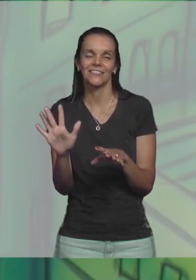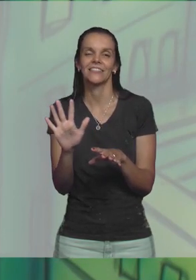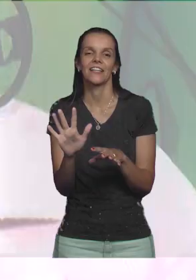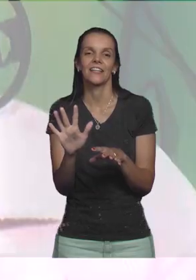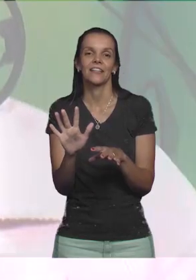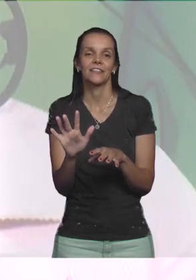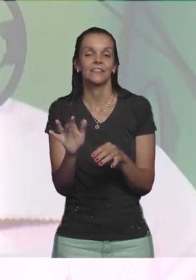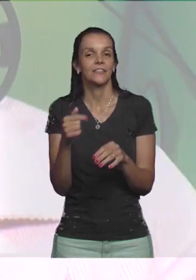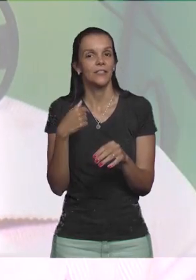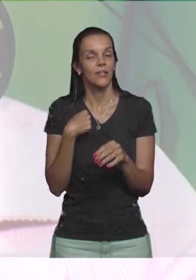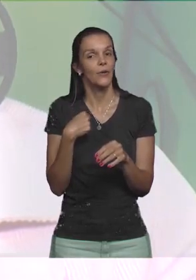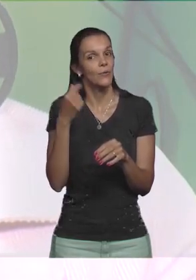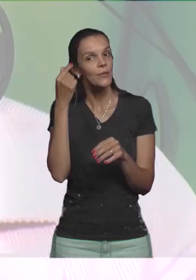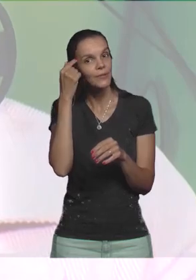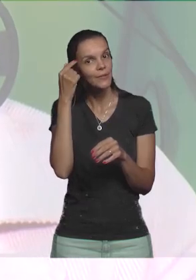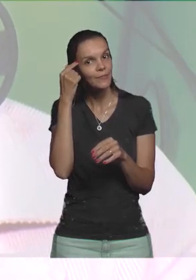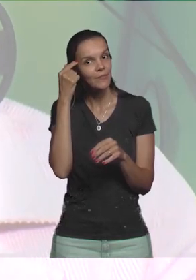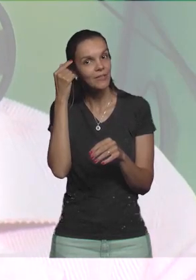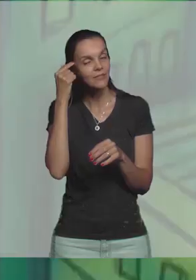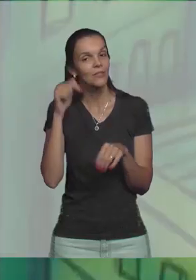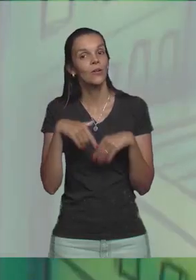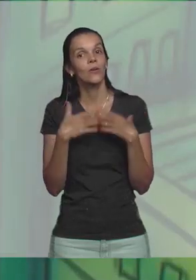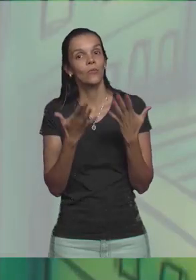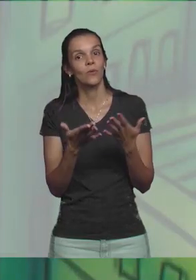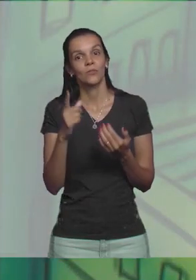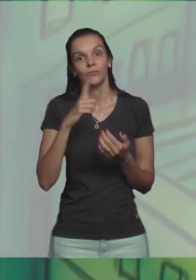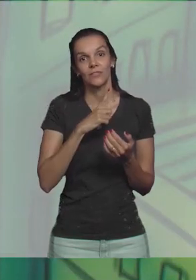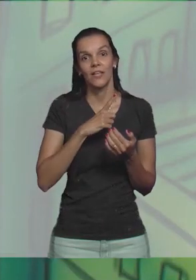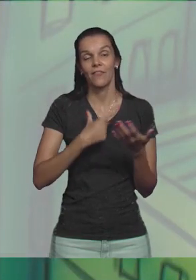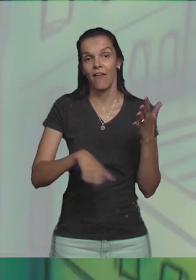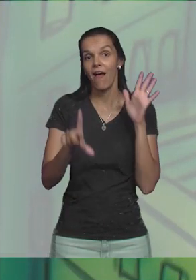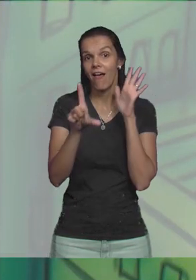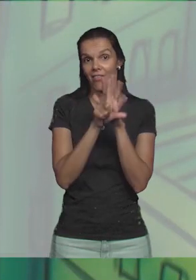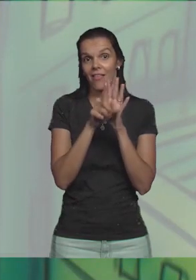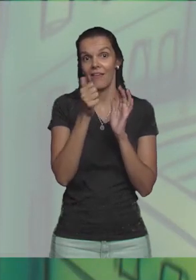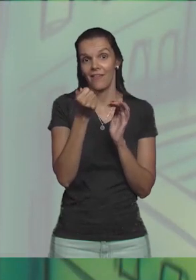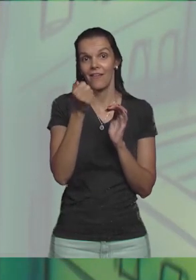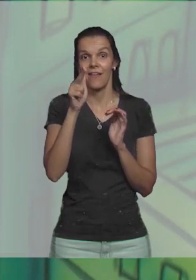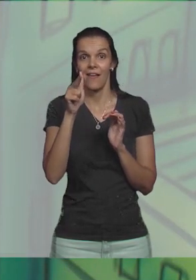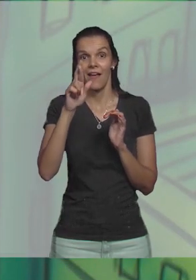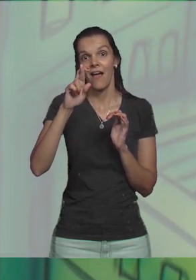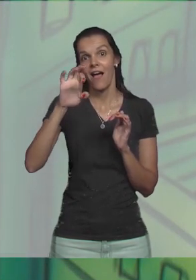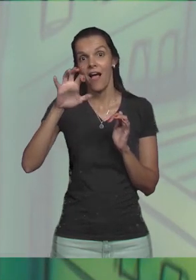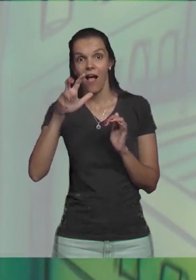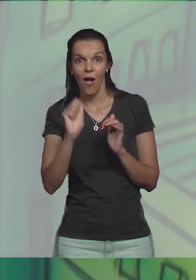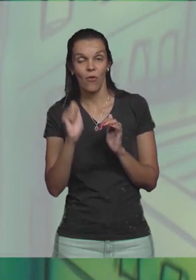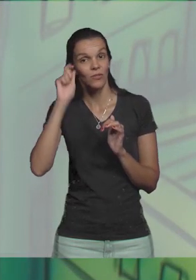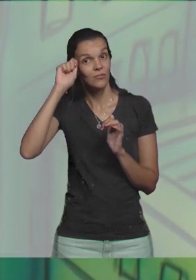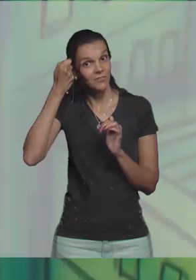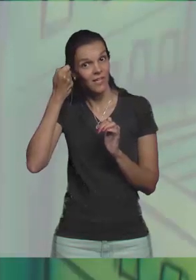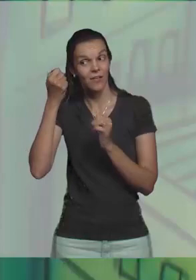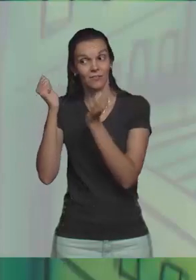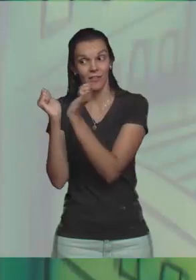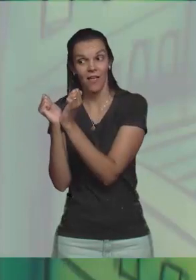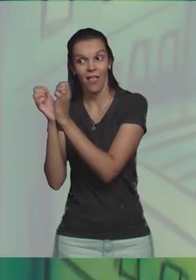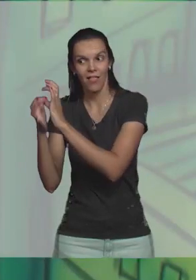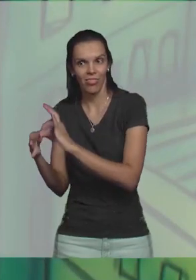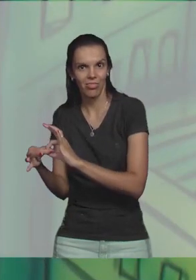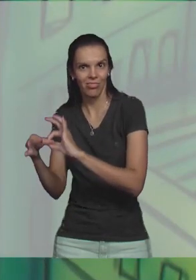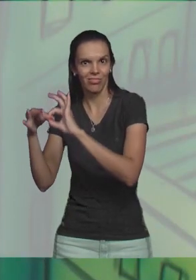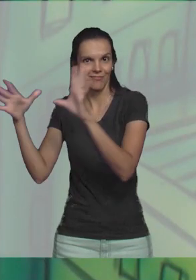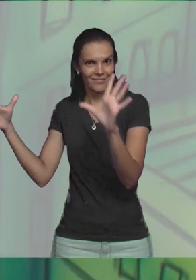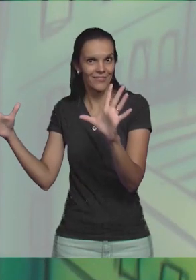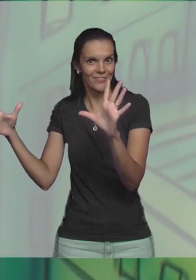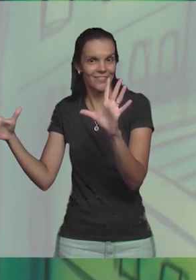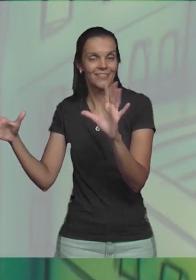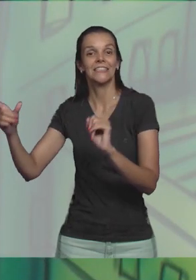essa visão de que quando teve a Lei Áurea ali, os negros foram libertos, né? Escravidão, houve um